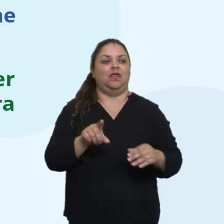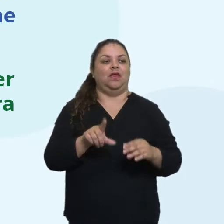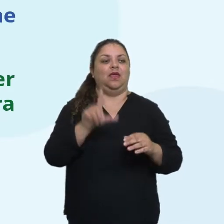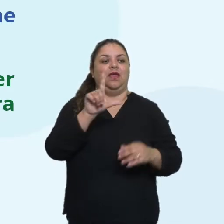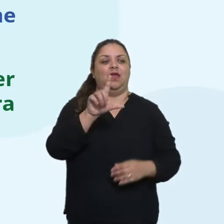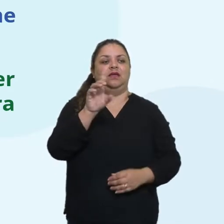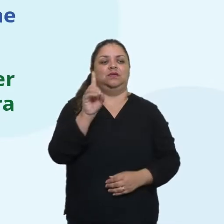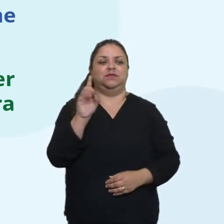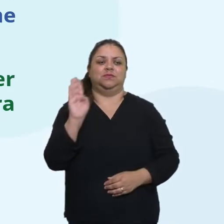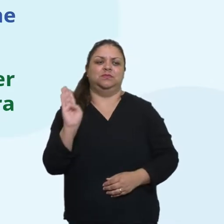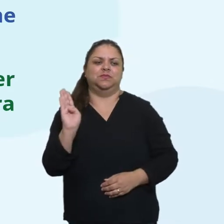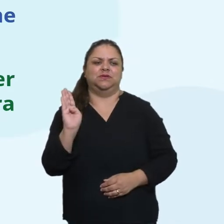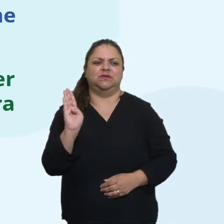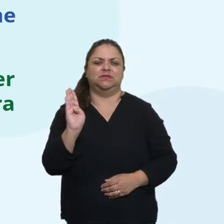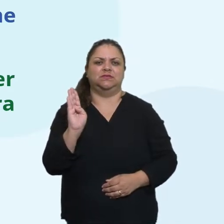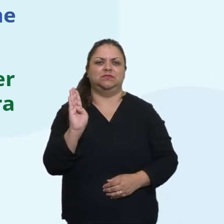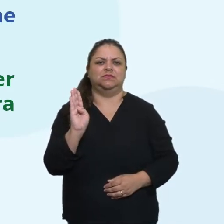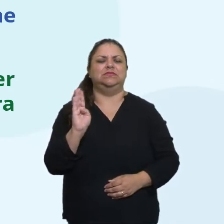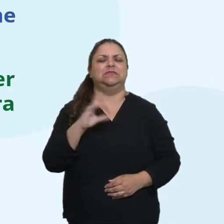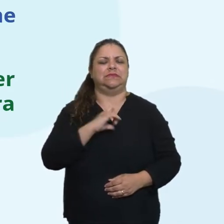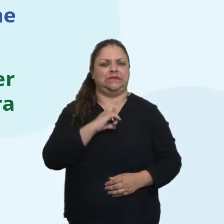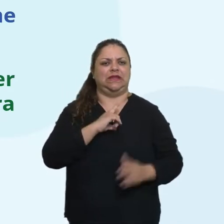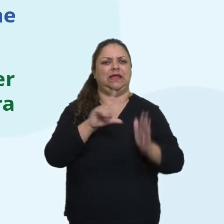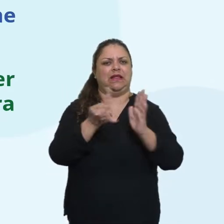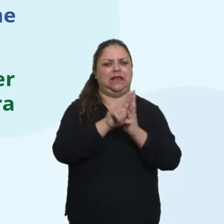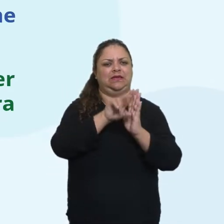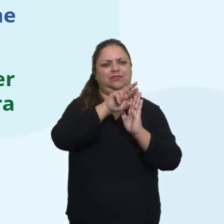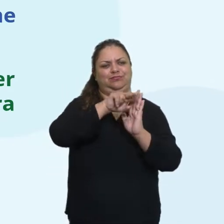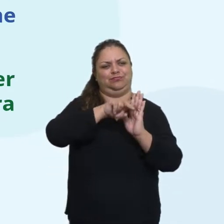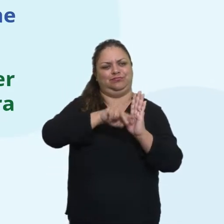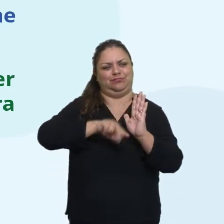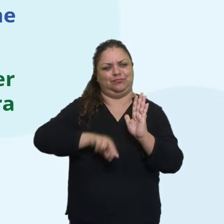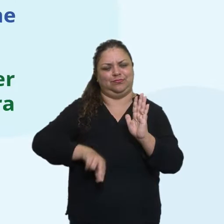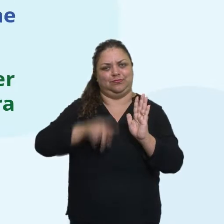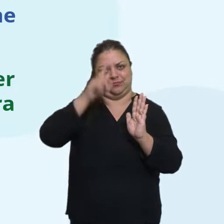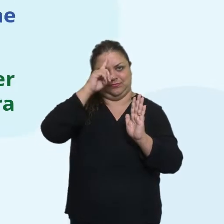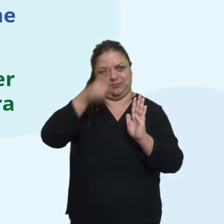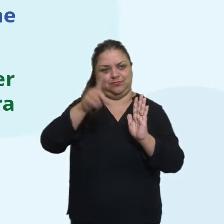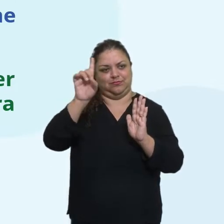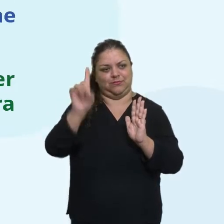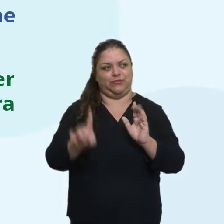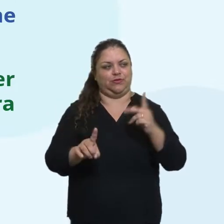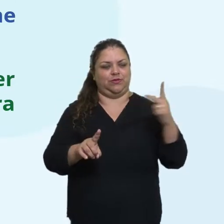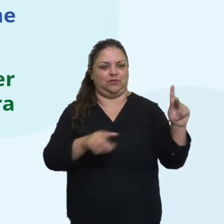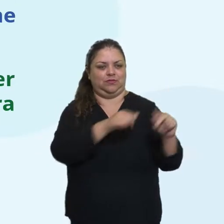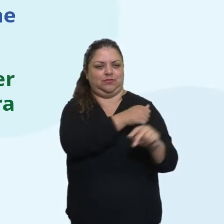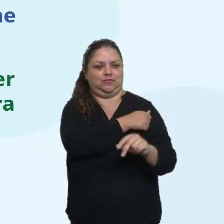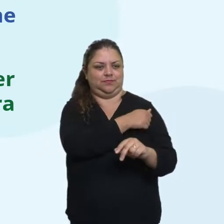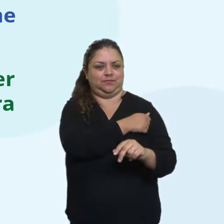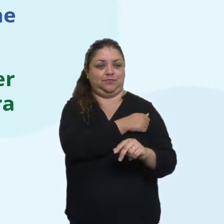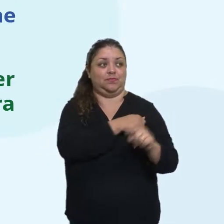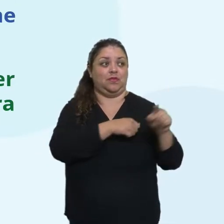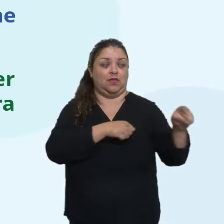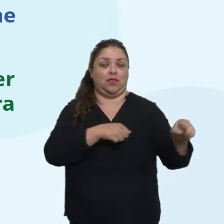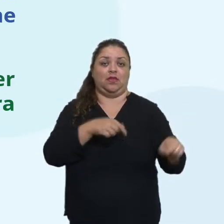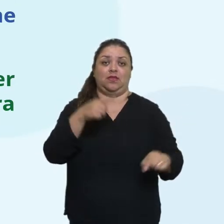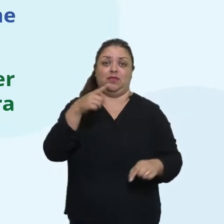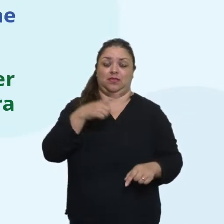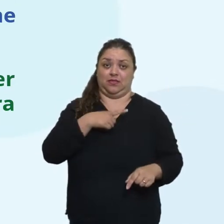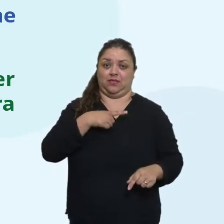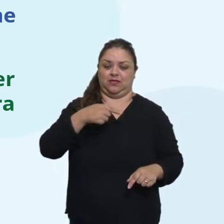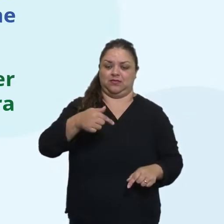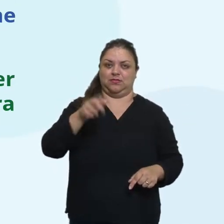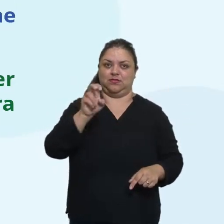vai dizer aí em seus vários artigos nar enfim se o Estudante tem 75 por cento de